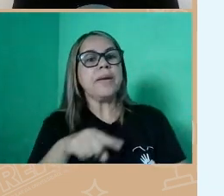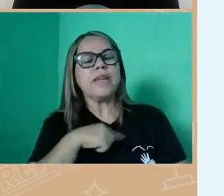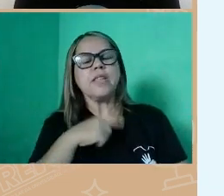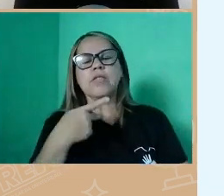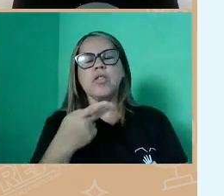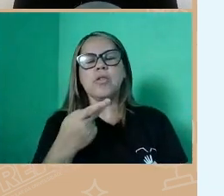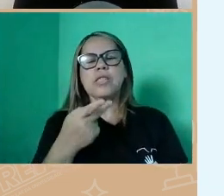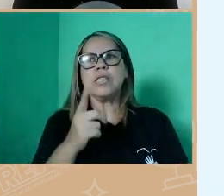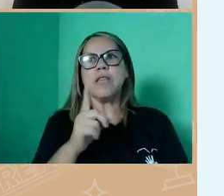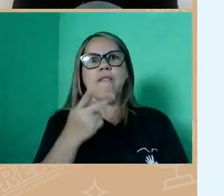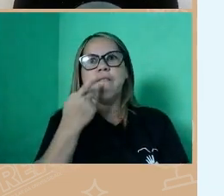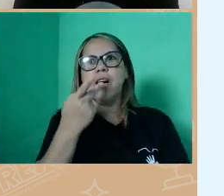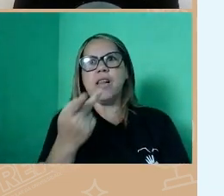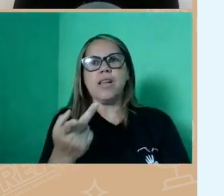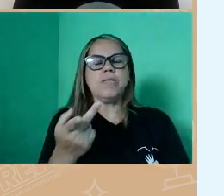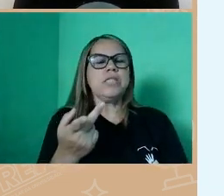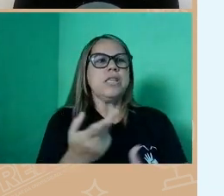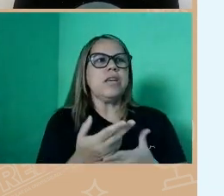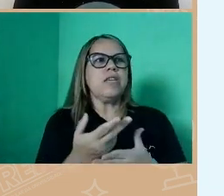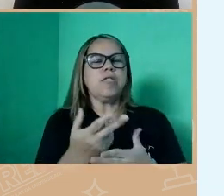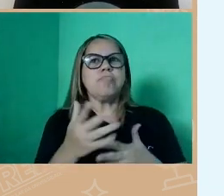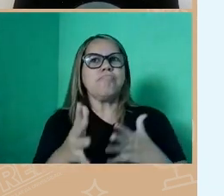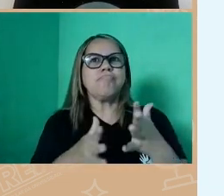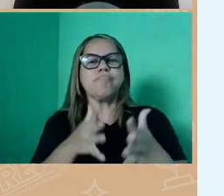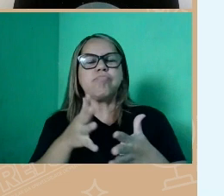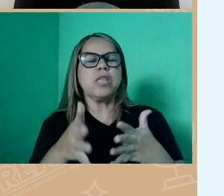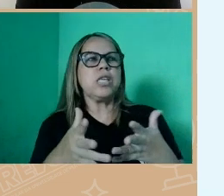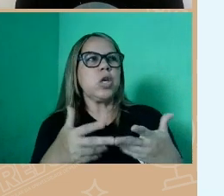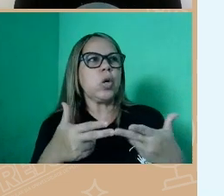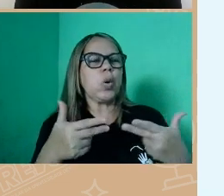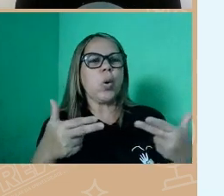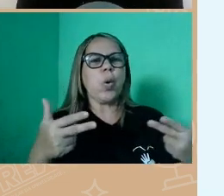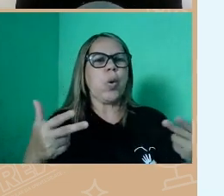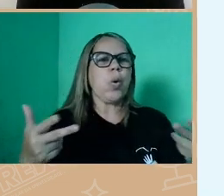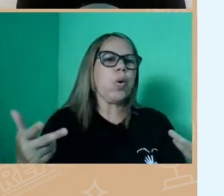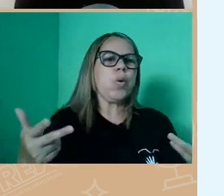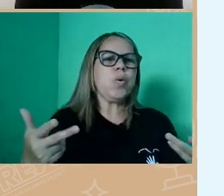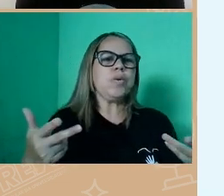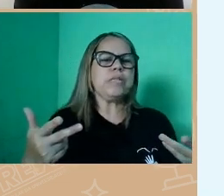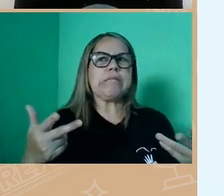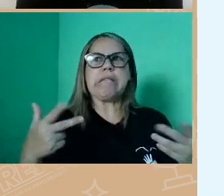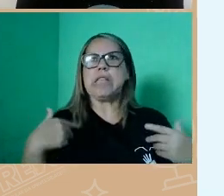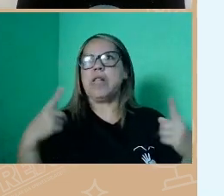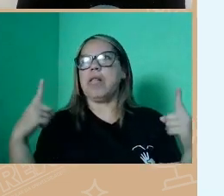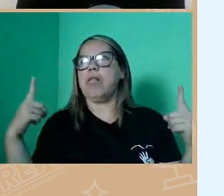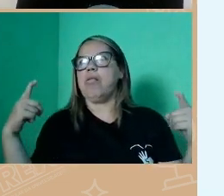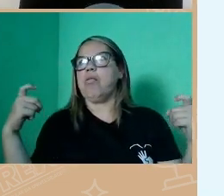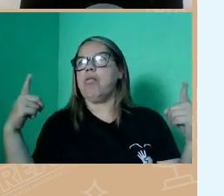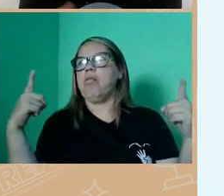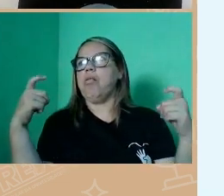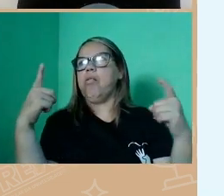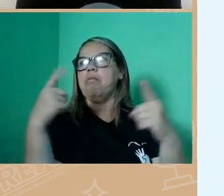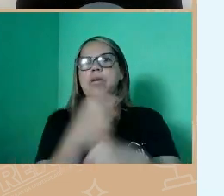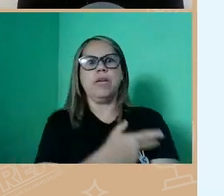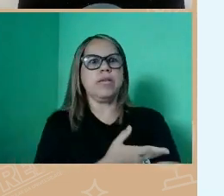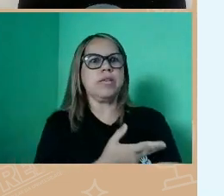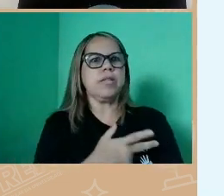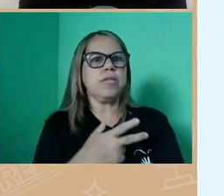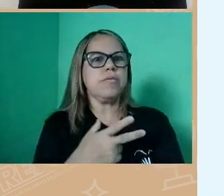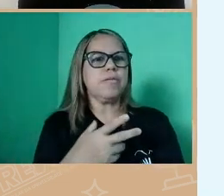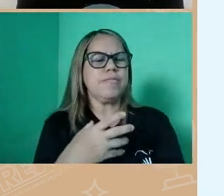coisas que sejam mais difíceis para que o sentido seja